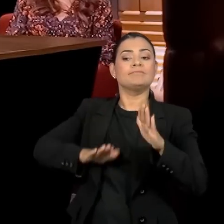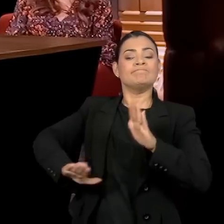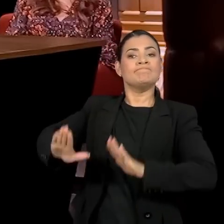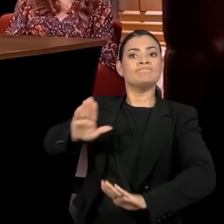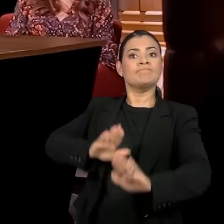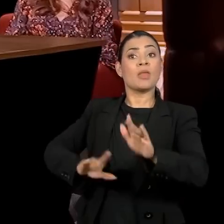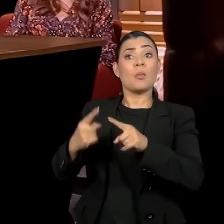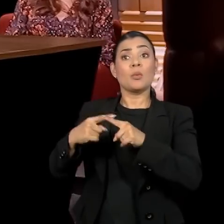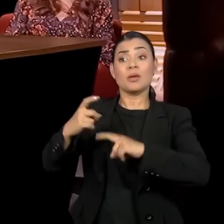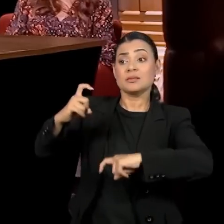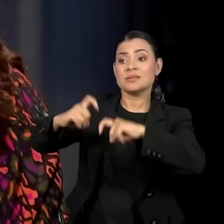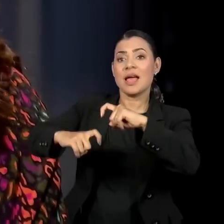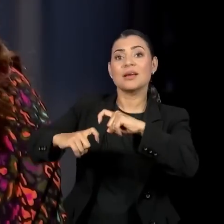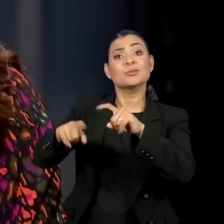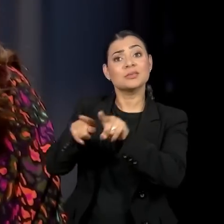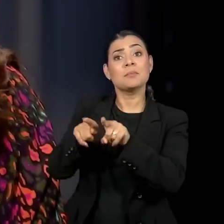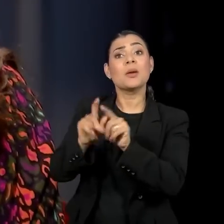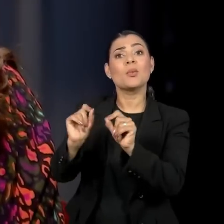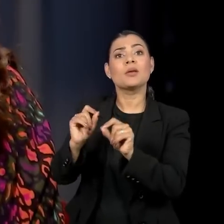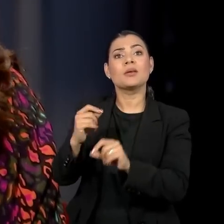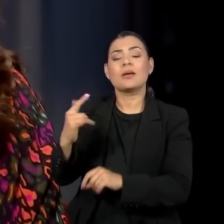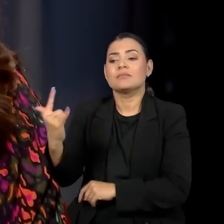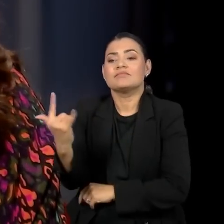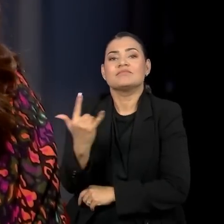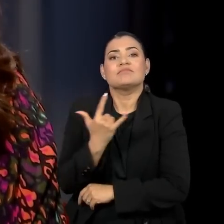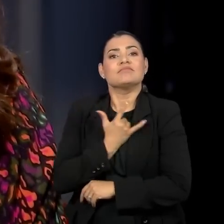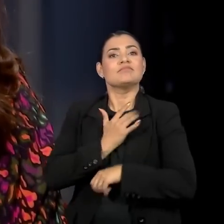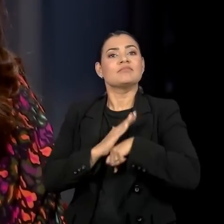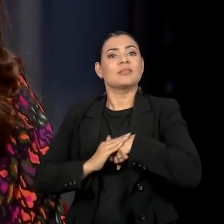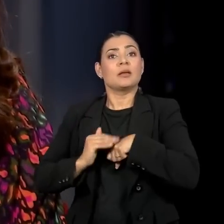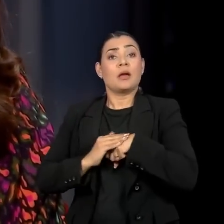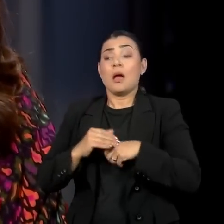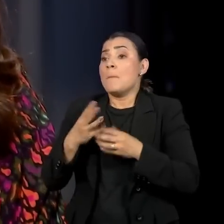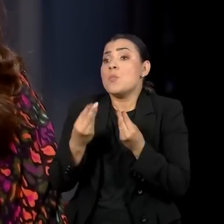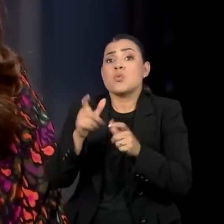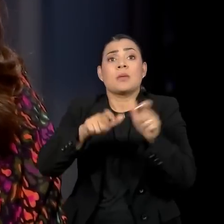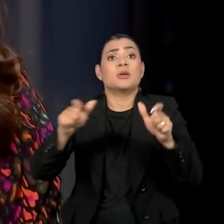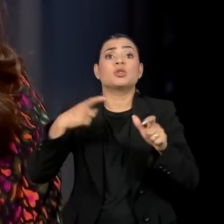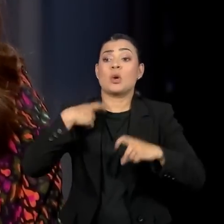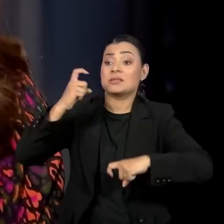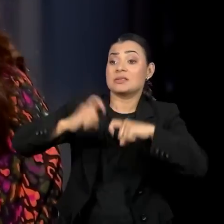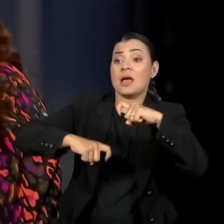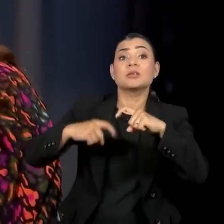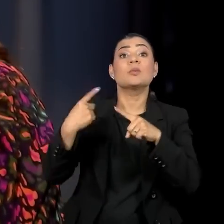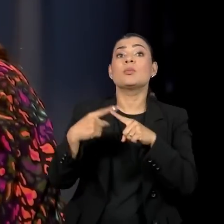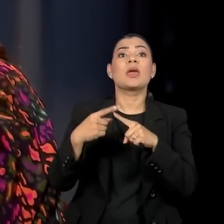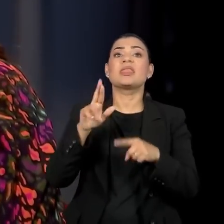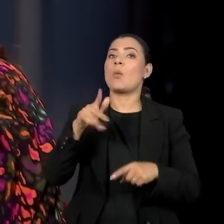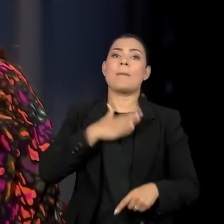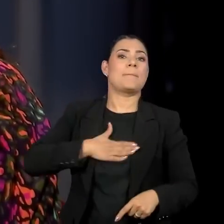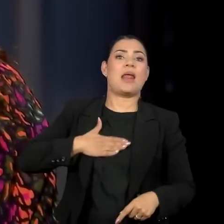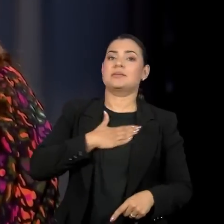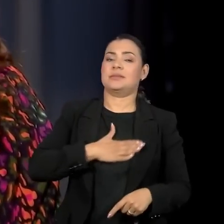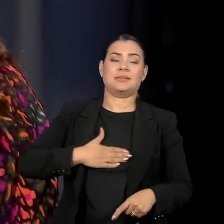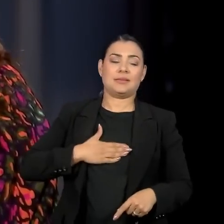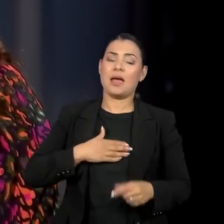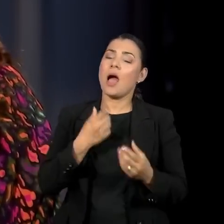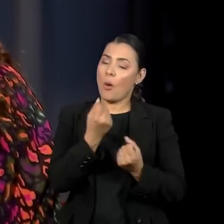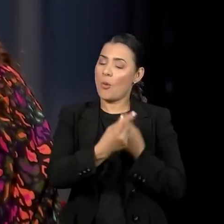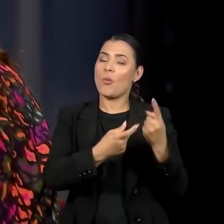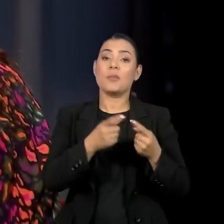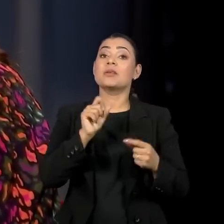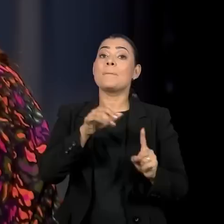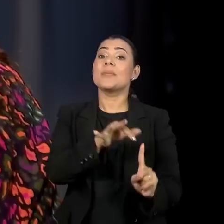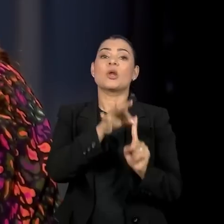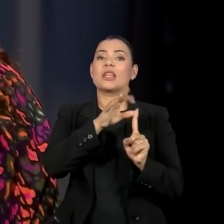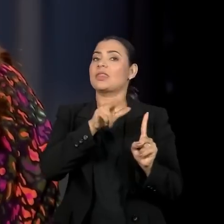lá que eu me sinto amada. Muitas mulheres fazem sexo porque é naquele momento, não é por prazer. Assim, digamos, a